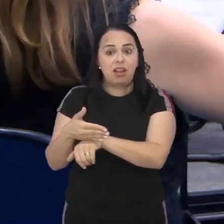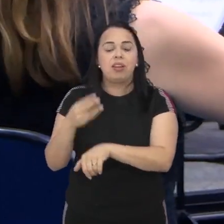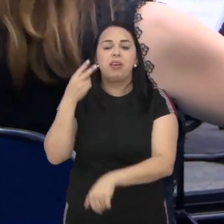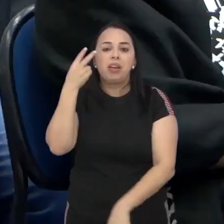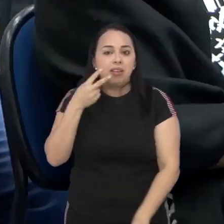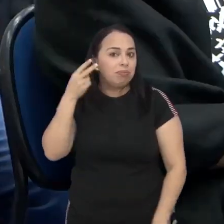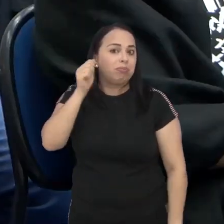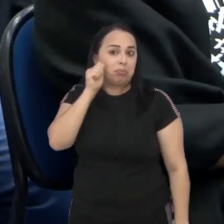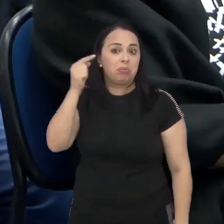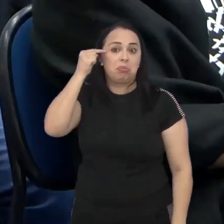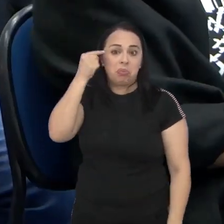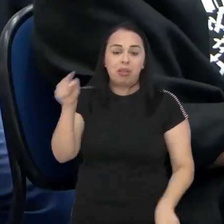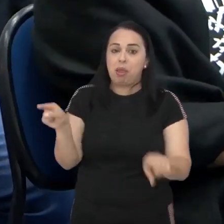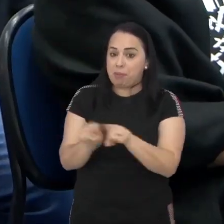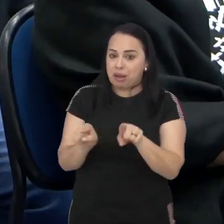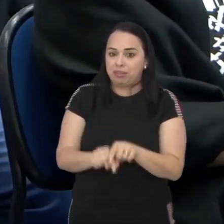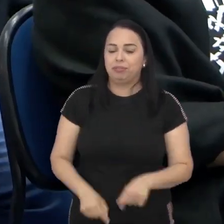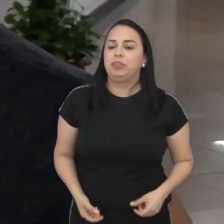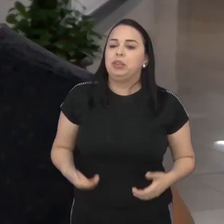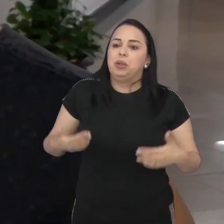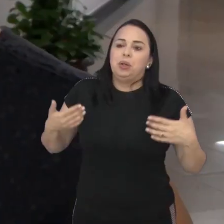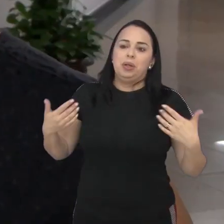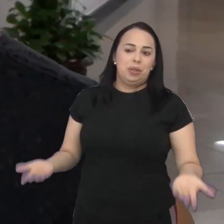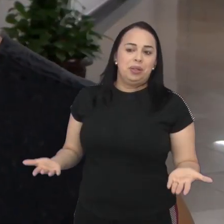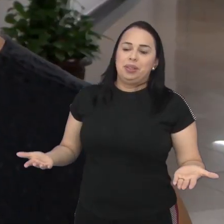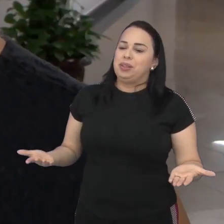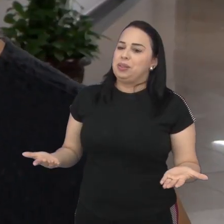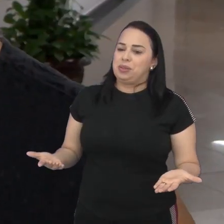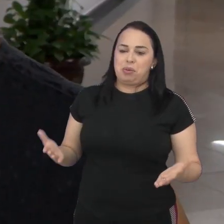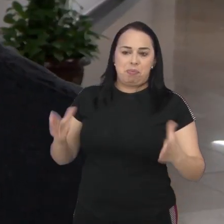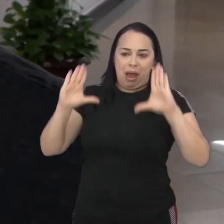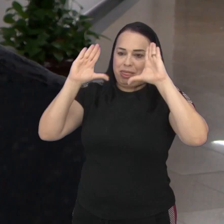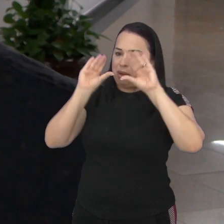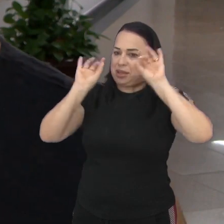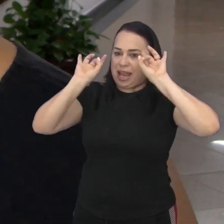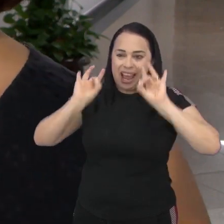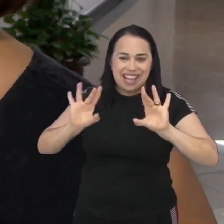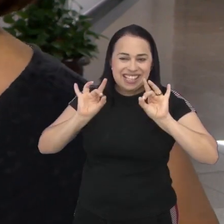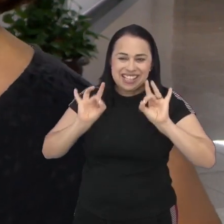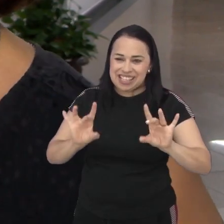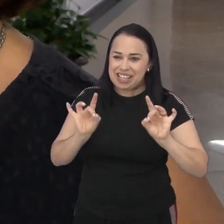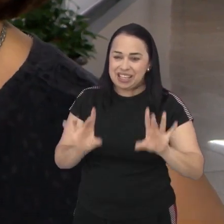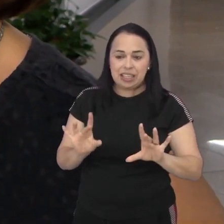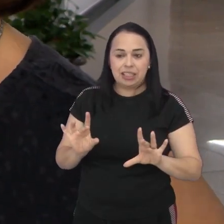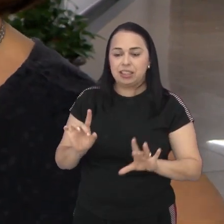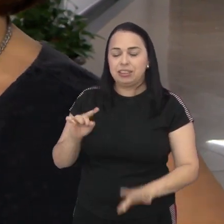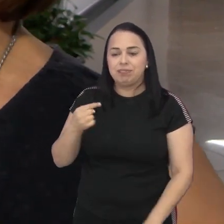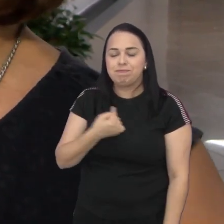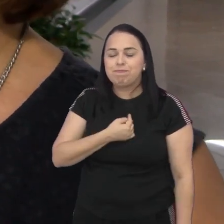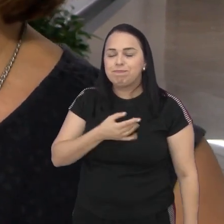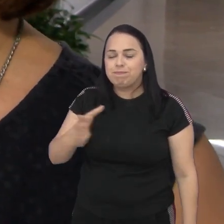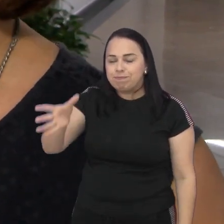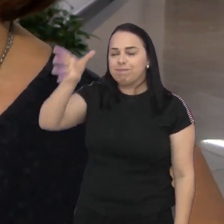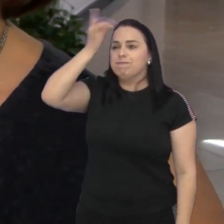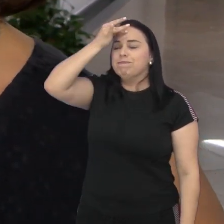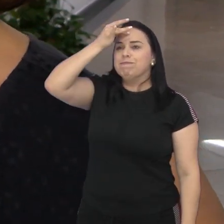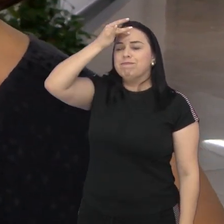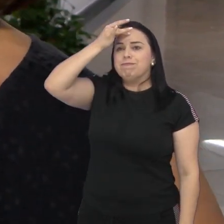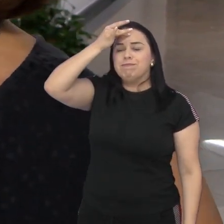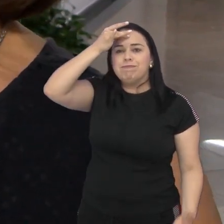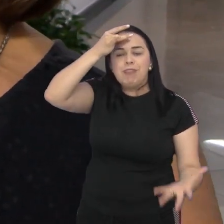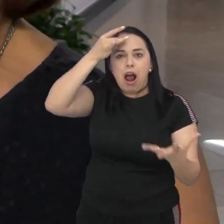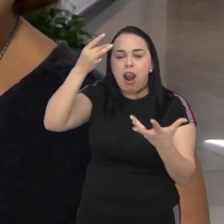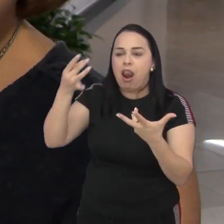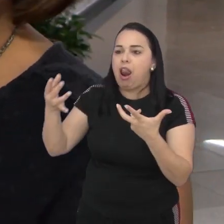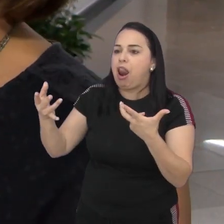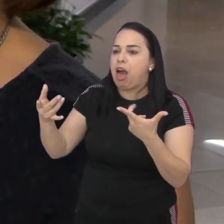vereadores da casa, como a vereadora Amélia Naomi. Bom, hoje foi uma noite especial, né? Vai ficar marcado. Acho